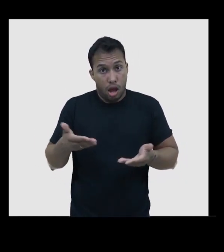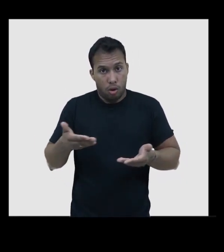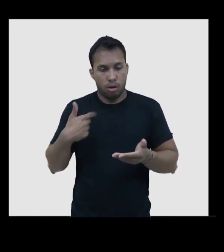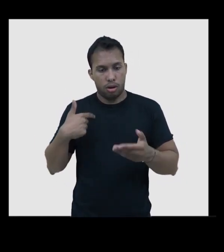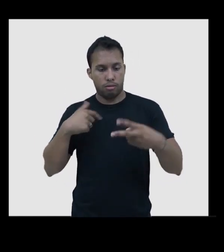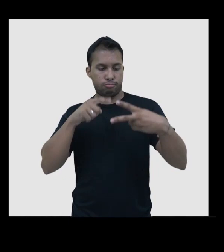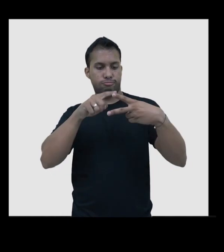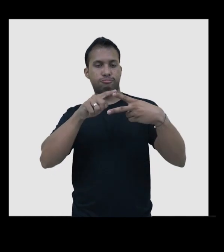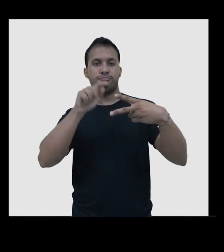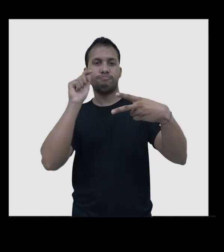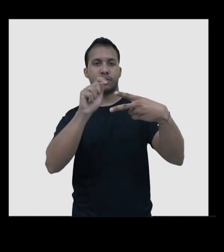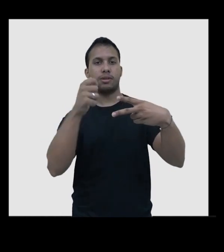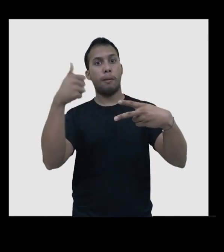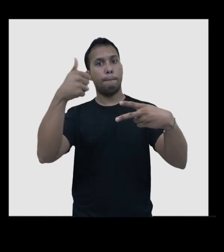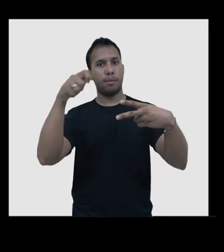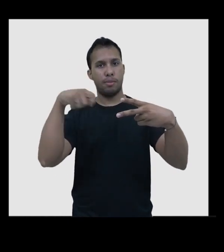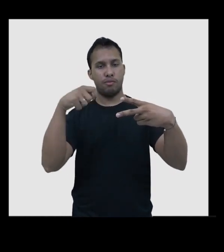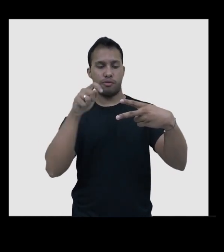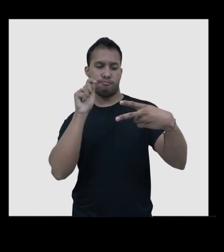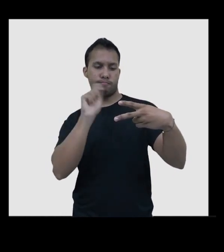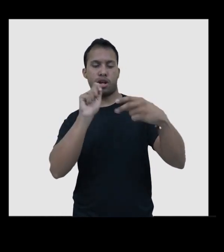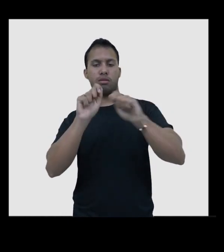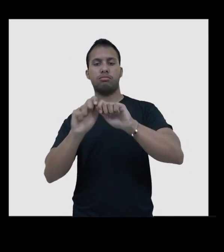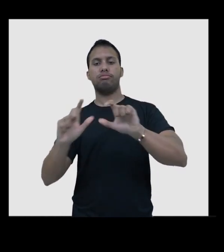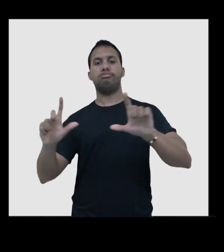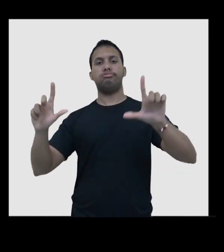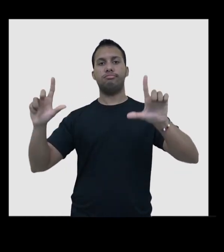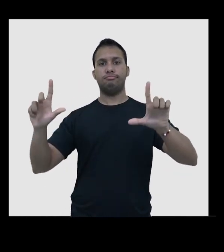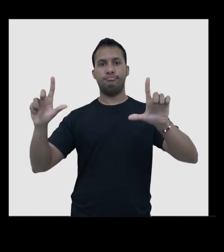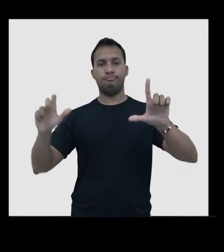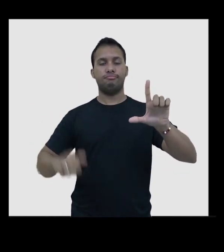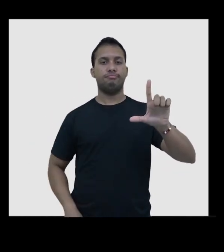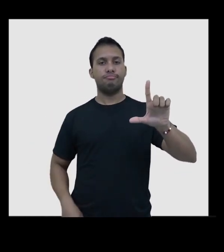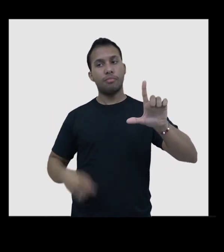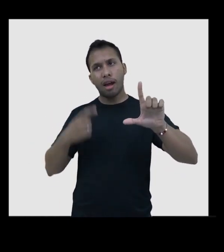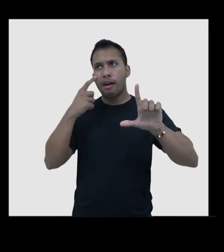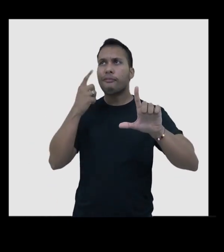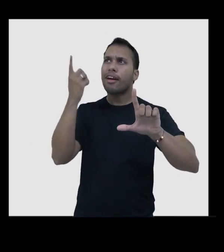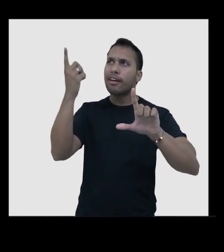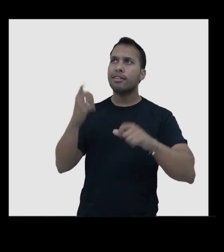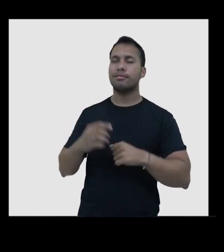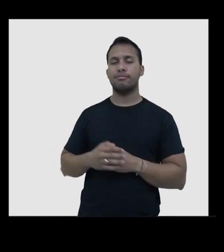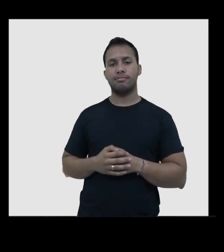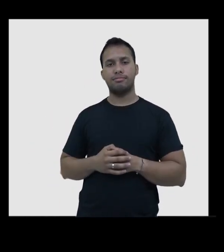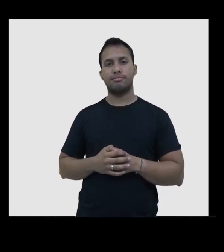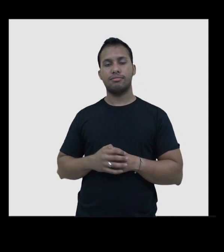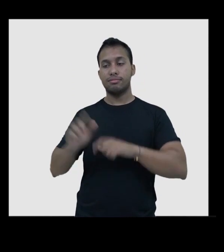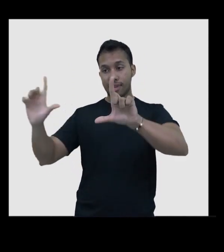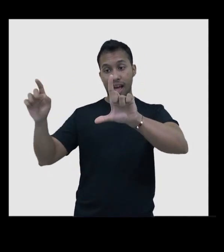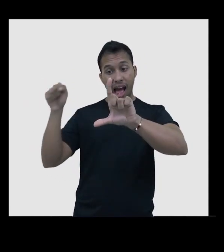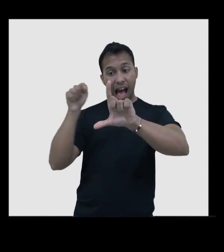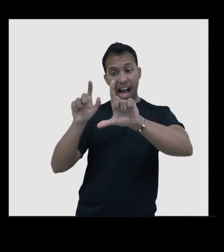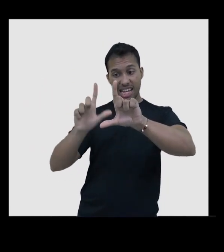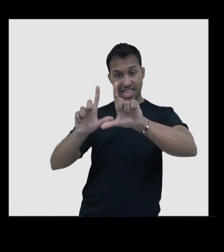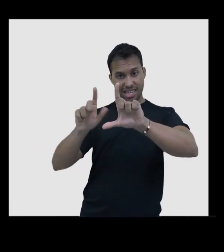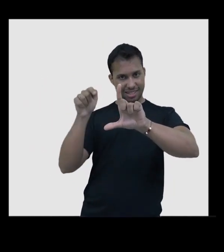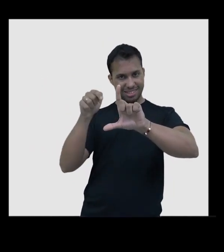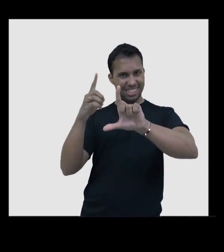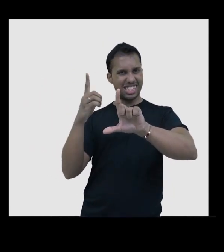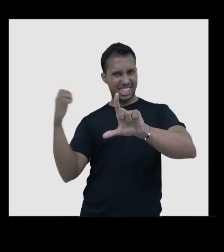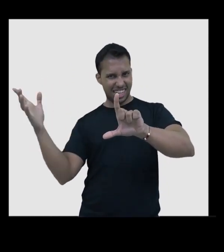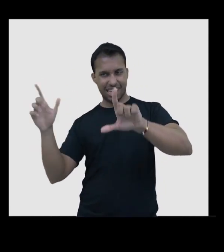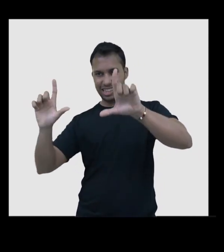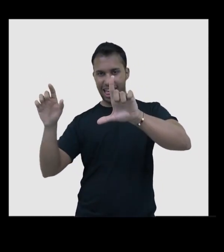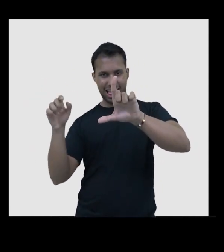Eu vou abrir aqui o primeiro vídeo para a gente ver como é que está o vídeo base, certo? Aqui na lateral do vídeo, é onde a gente